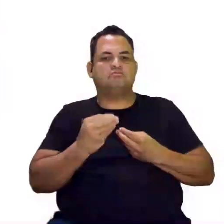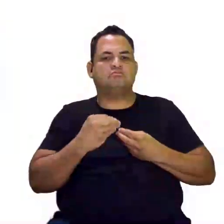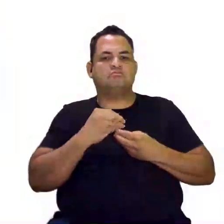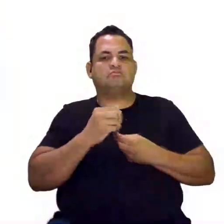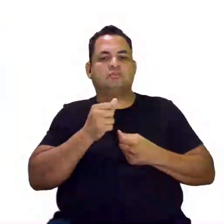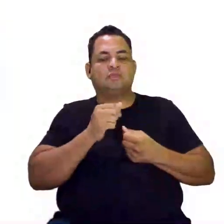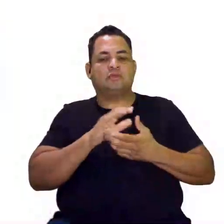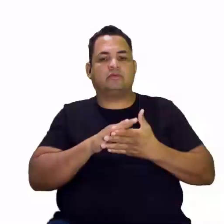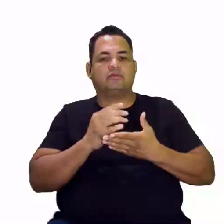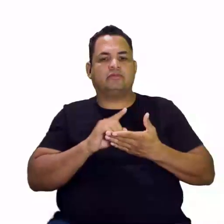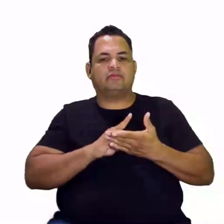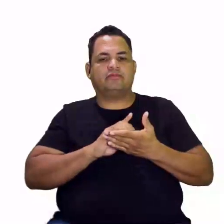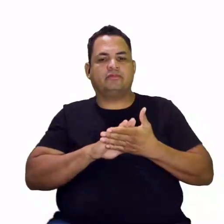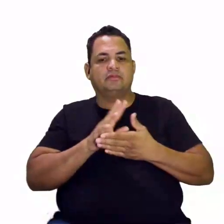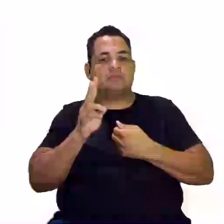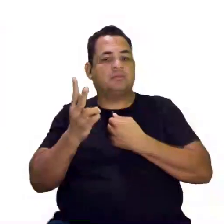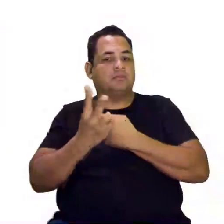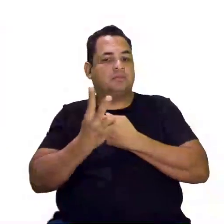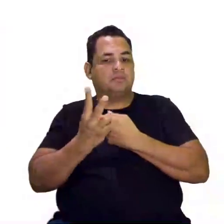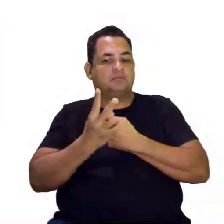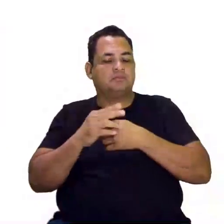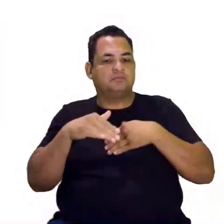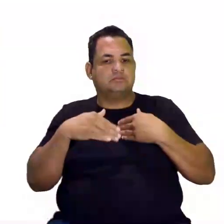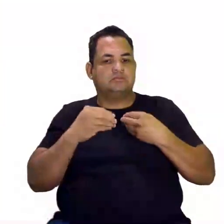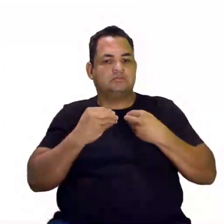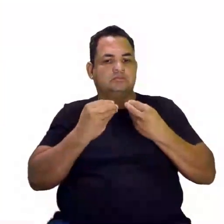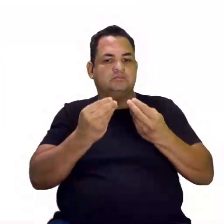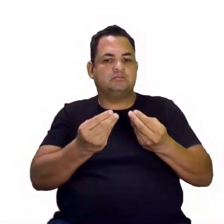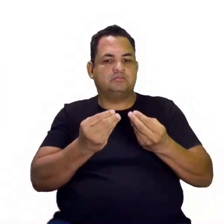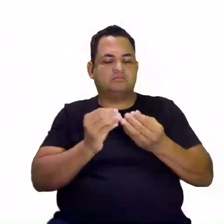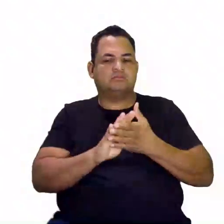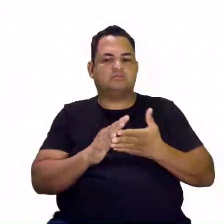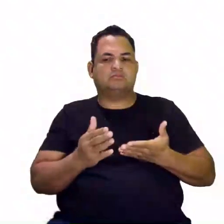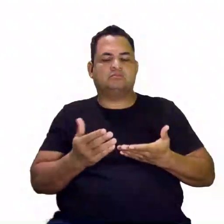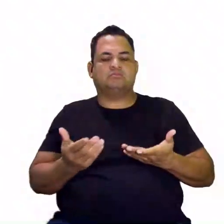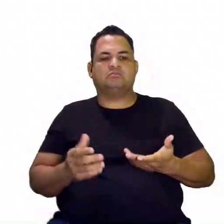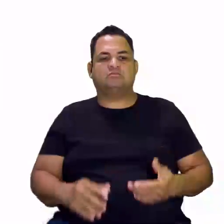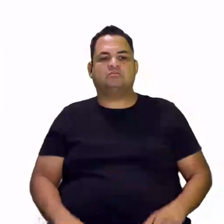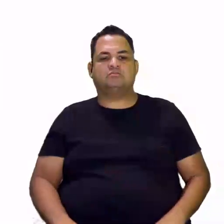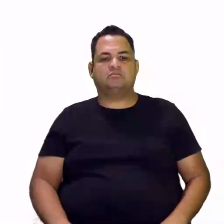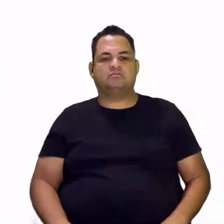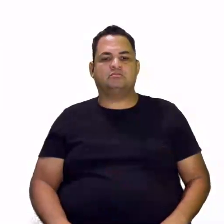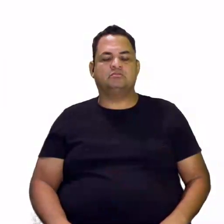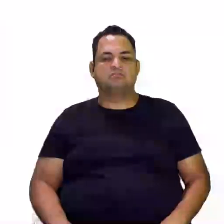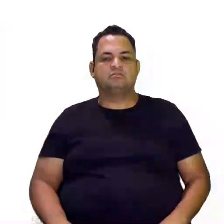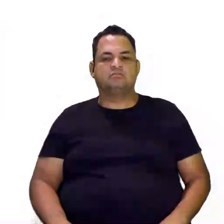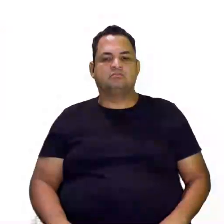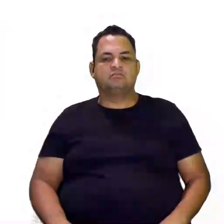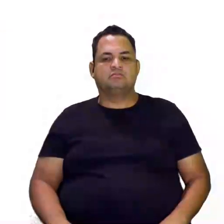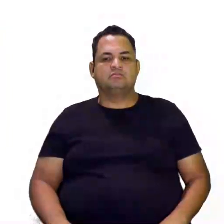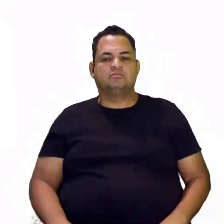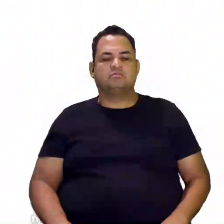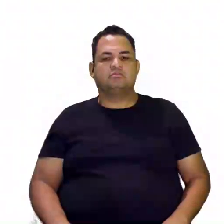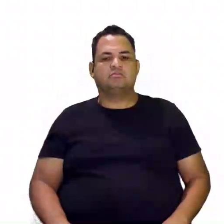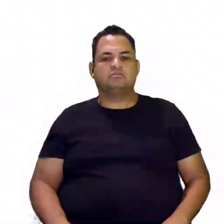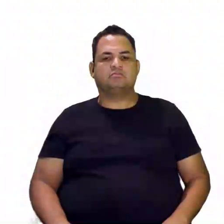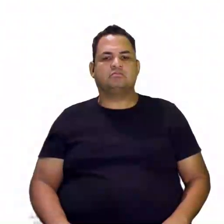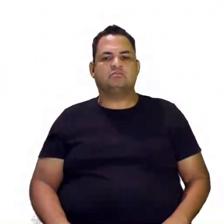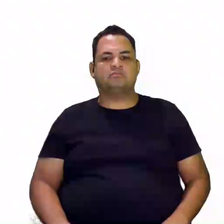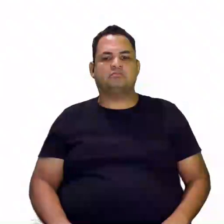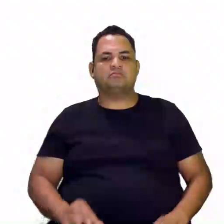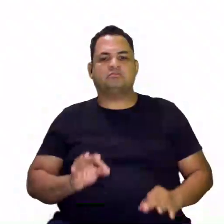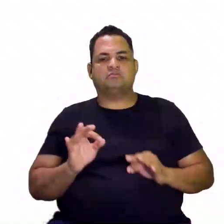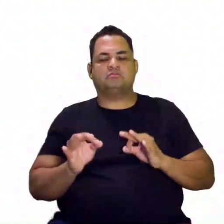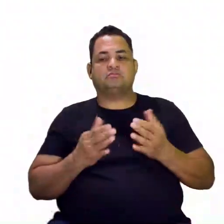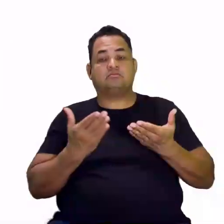troca? Proteção. Quem não gosta de ser protegido, né, galera? Muito bom. E aí,